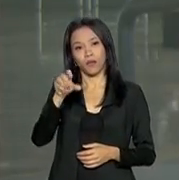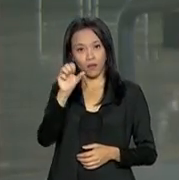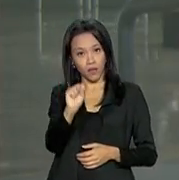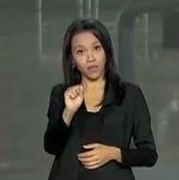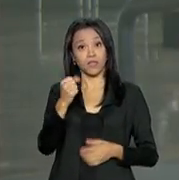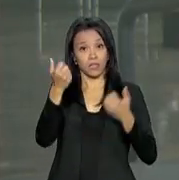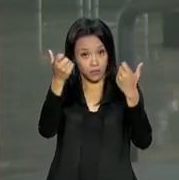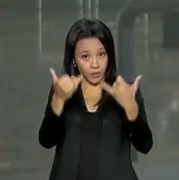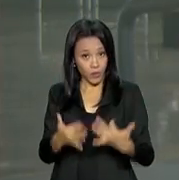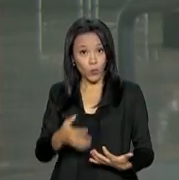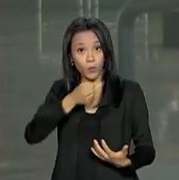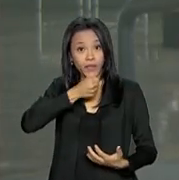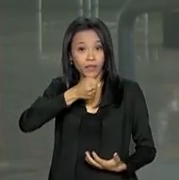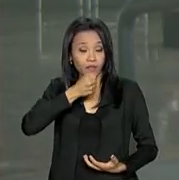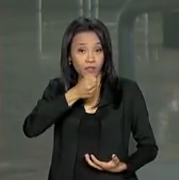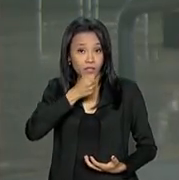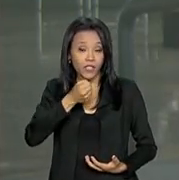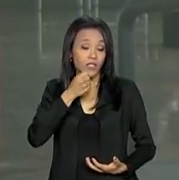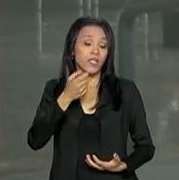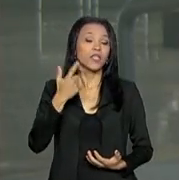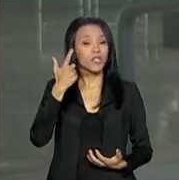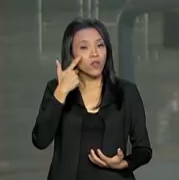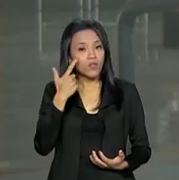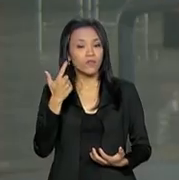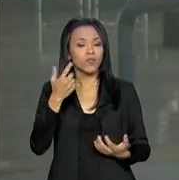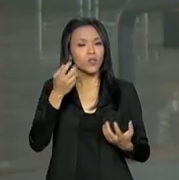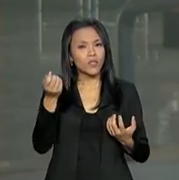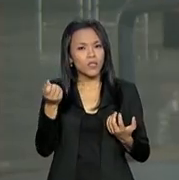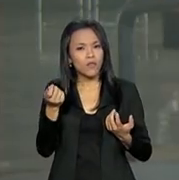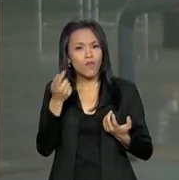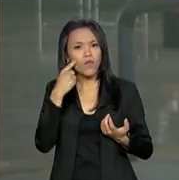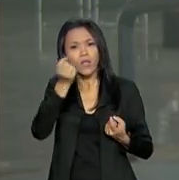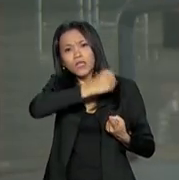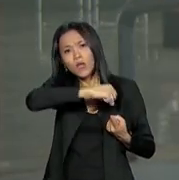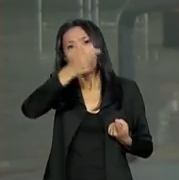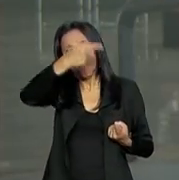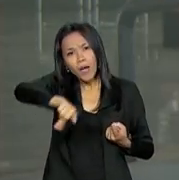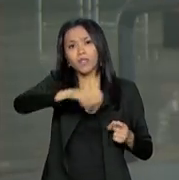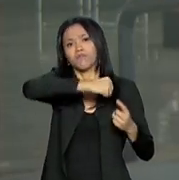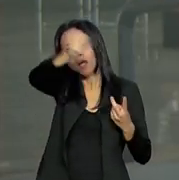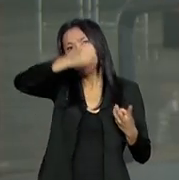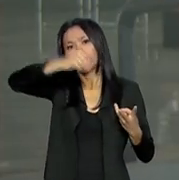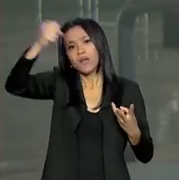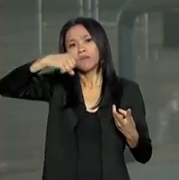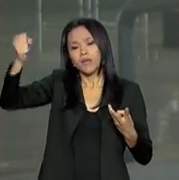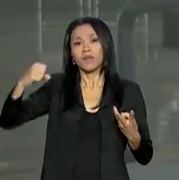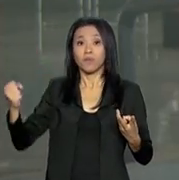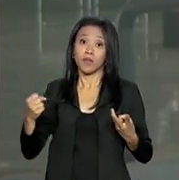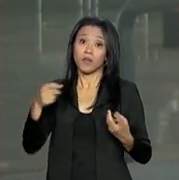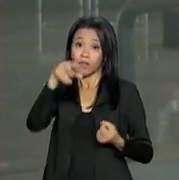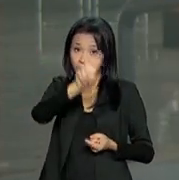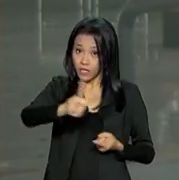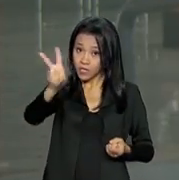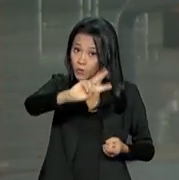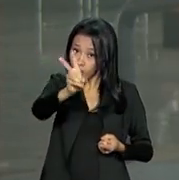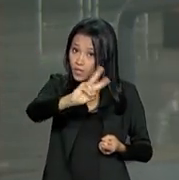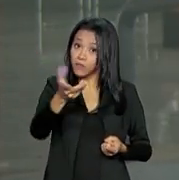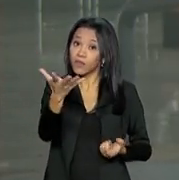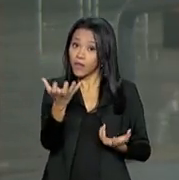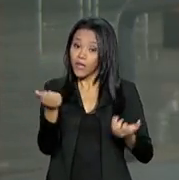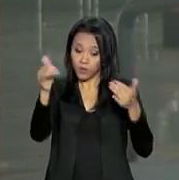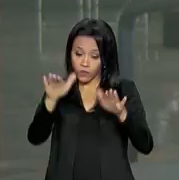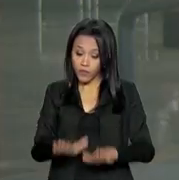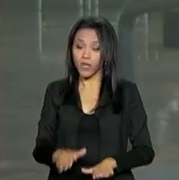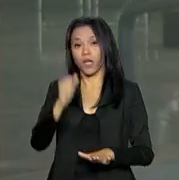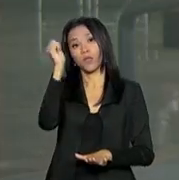à nbr que a pasta negocia novas transferências de venezuelanos que queiram se fixar no brasil eles vão